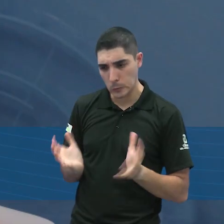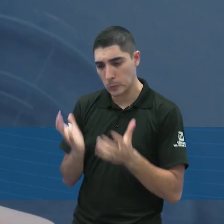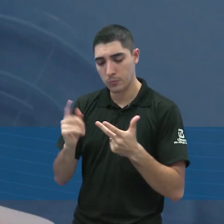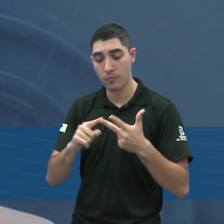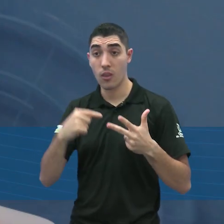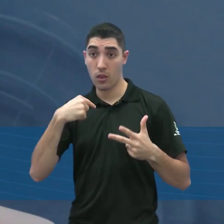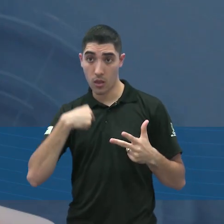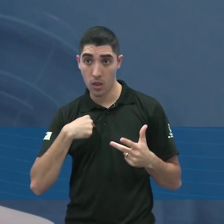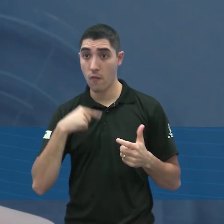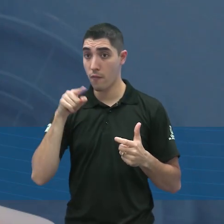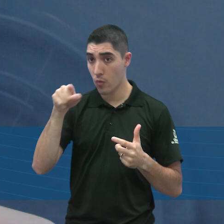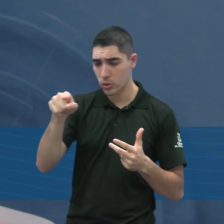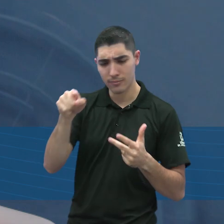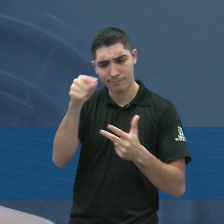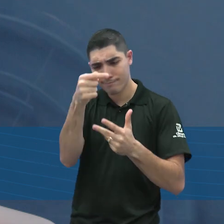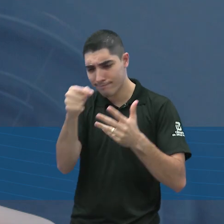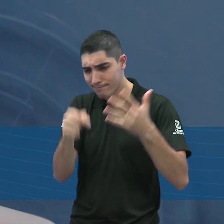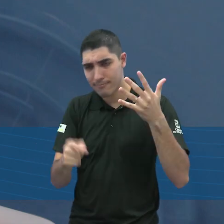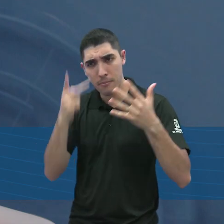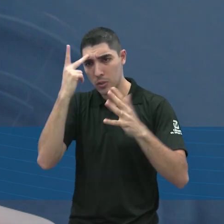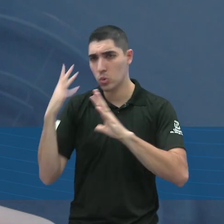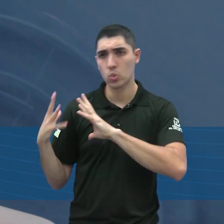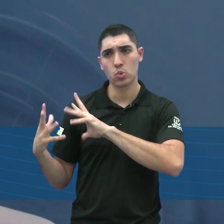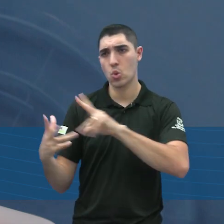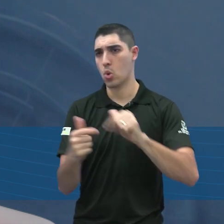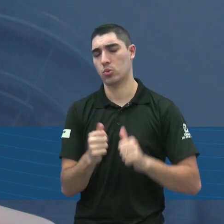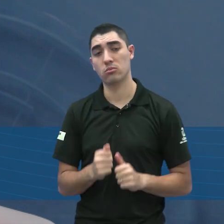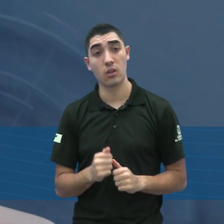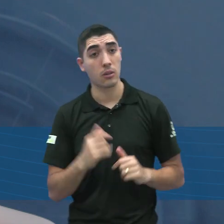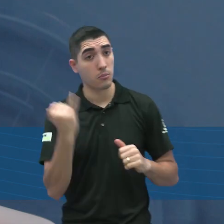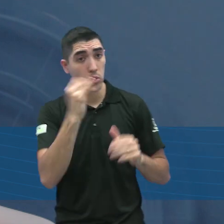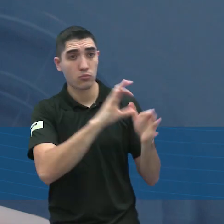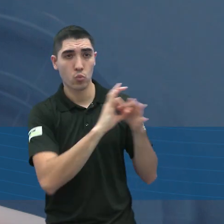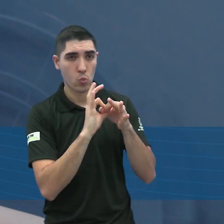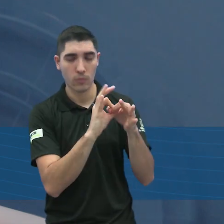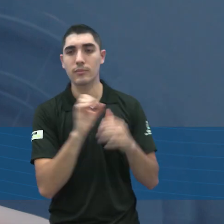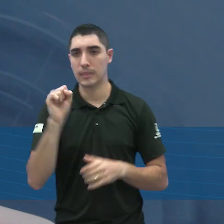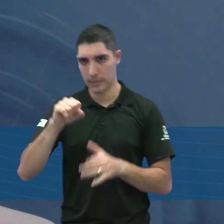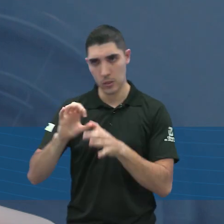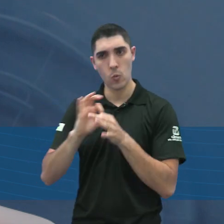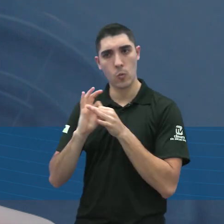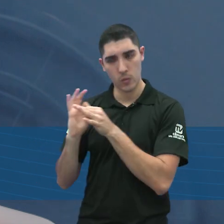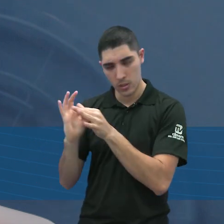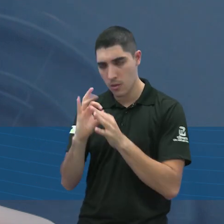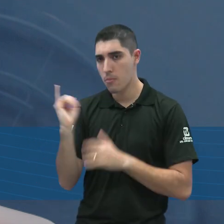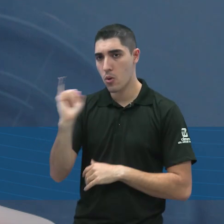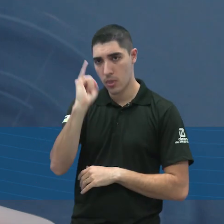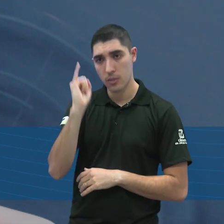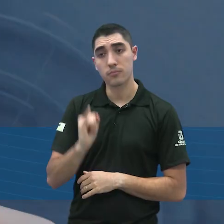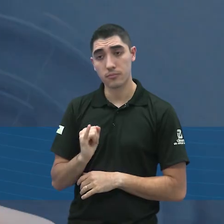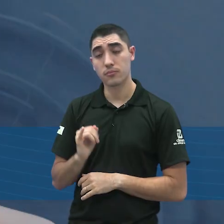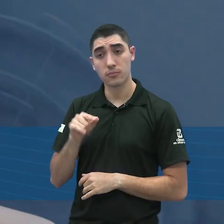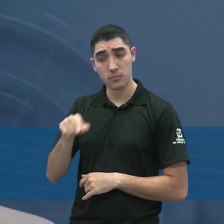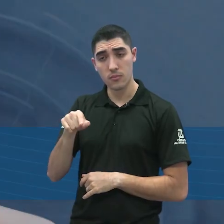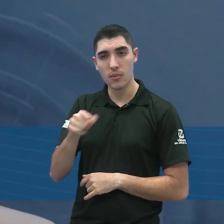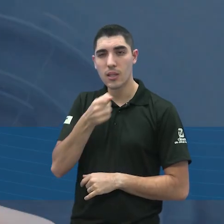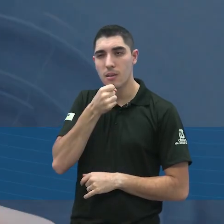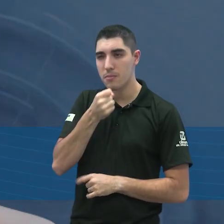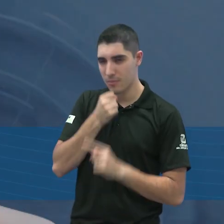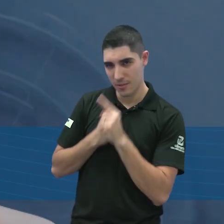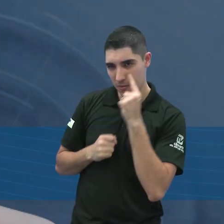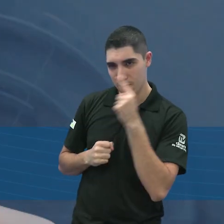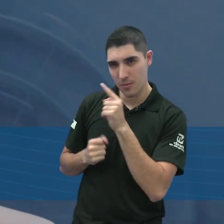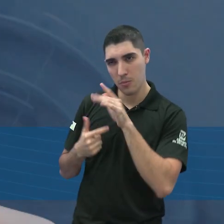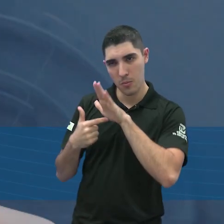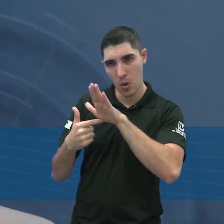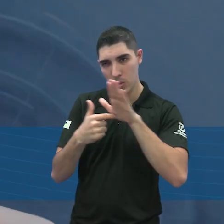papel importante, eu, você, todo mundo. Um trabalho conjunto, né? Sim, é um trabalho conjunto, um trabalho árduo, muito como disse na